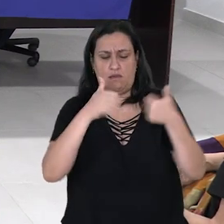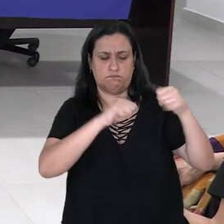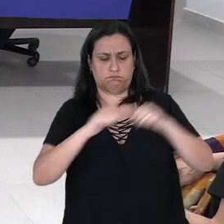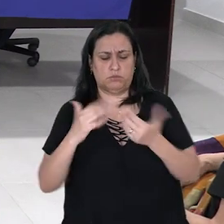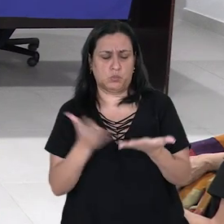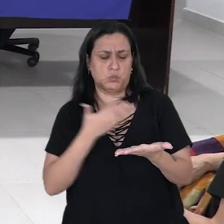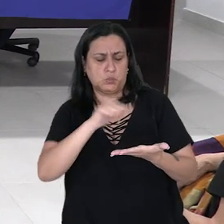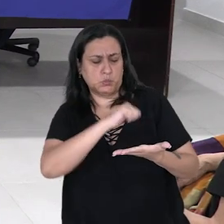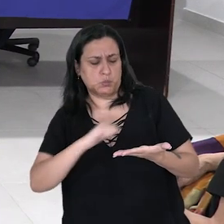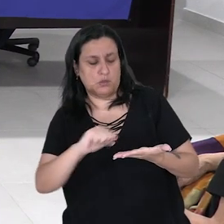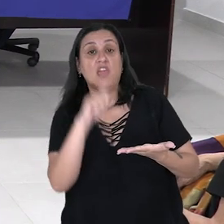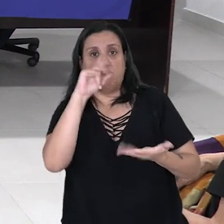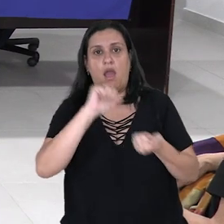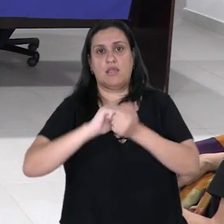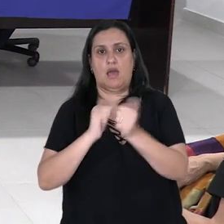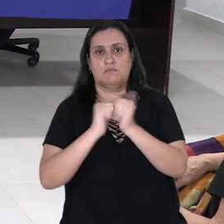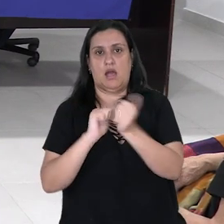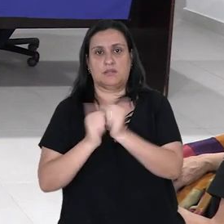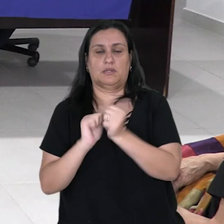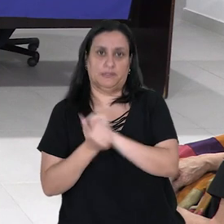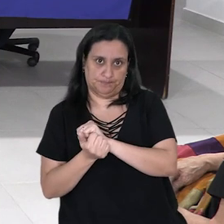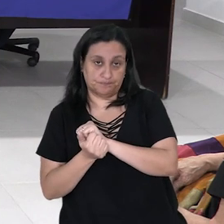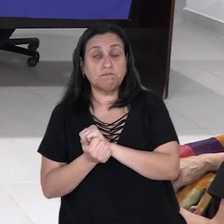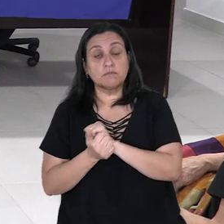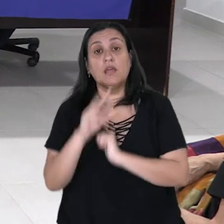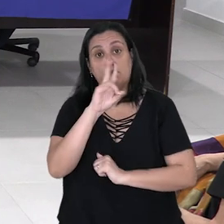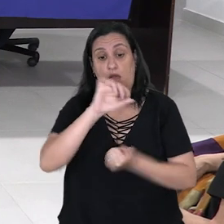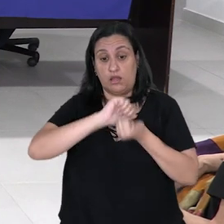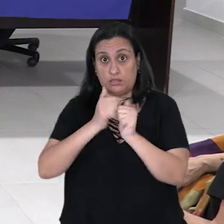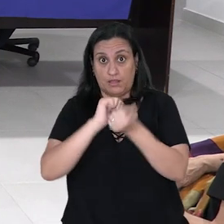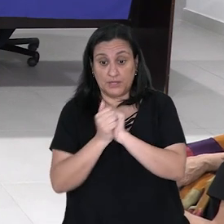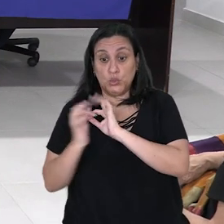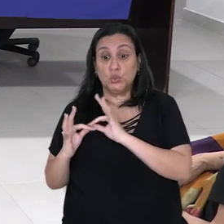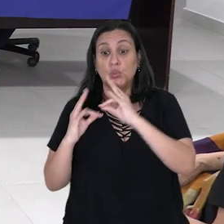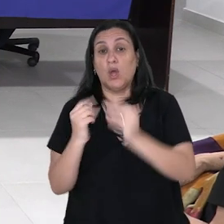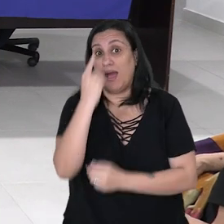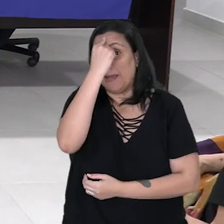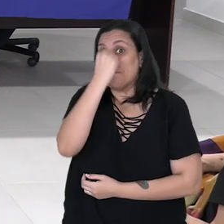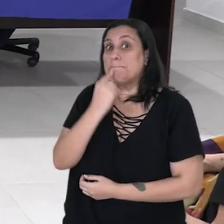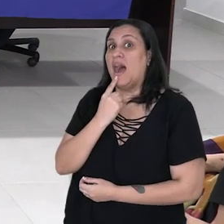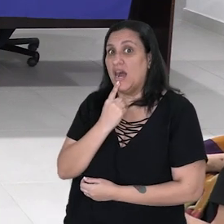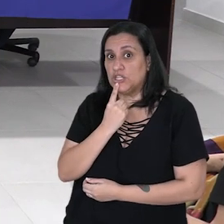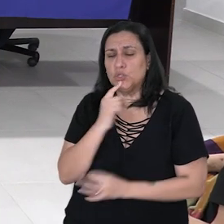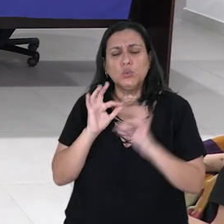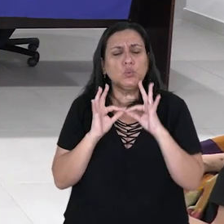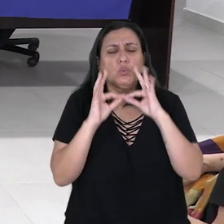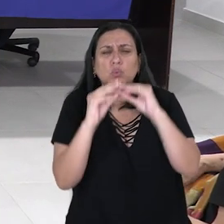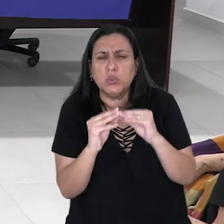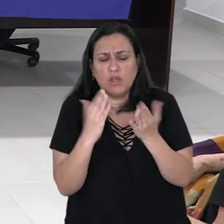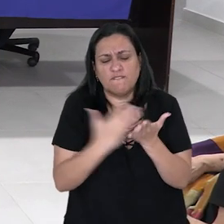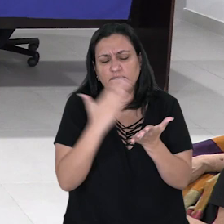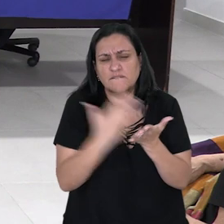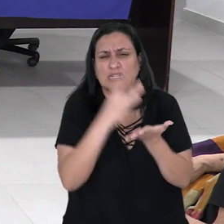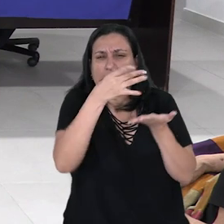vai fazer as adaptações. Aí a gente vai adaptar todas as imagens, tudo que tiver lá, a